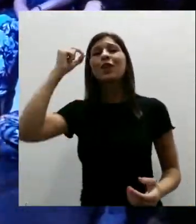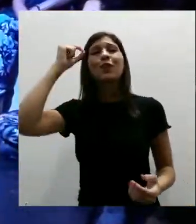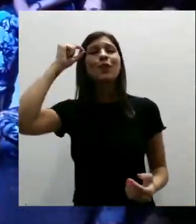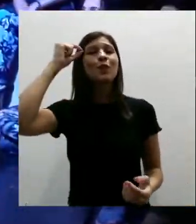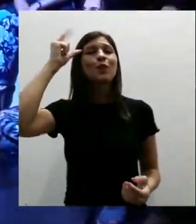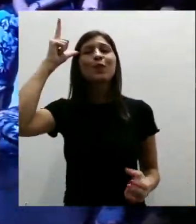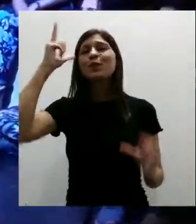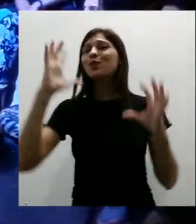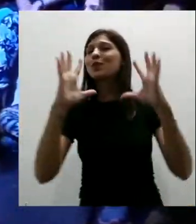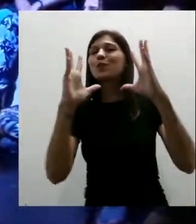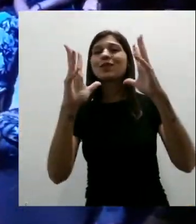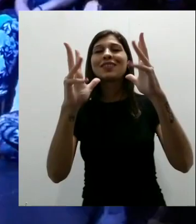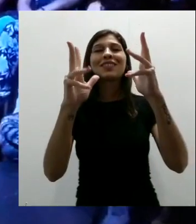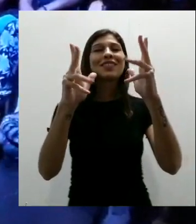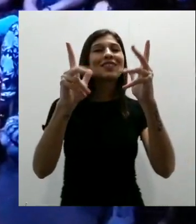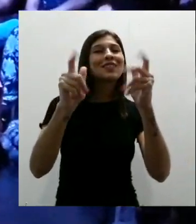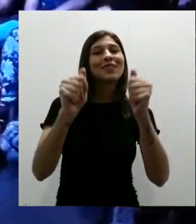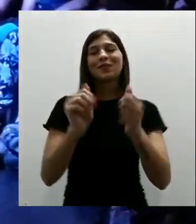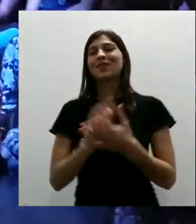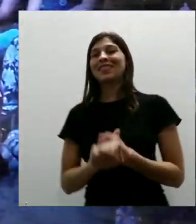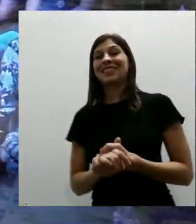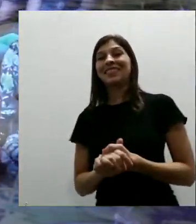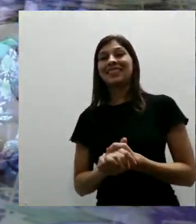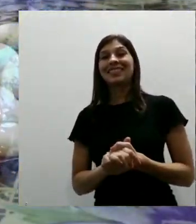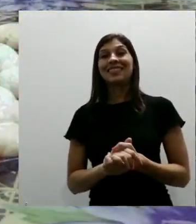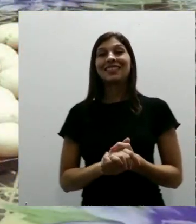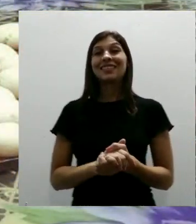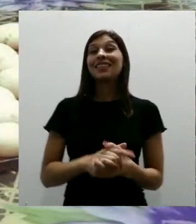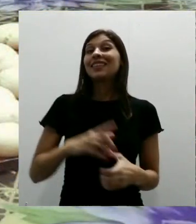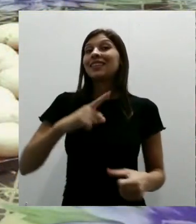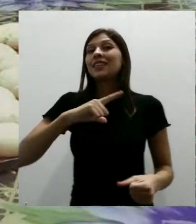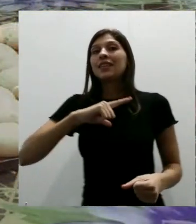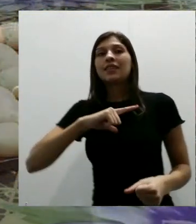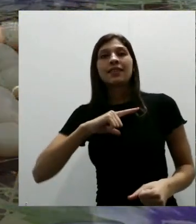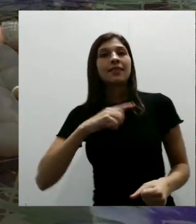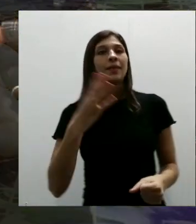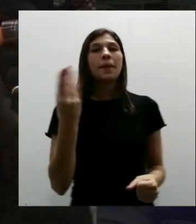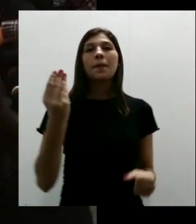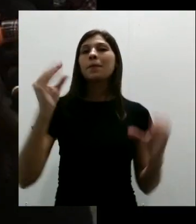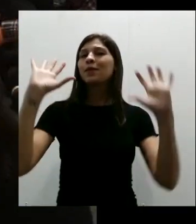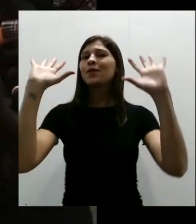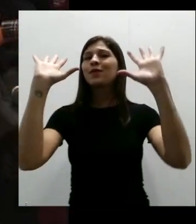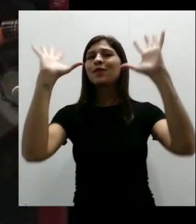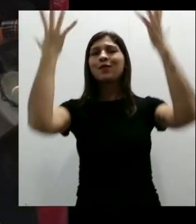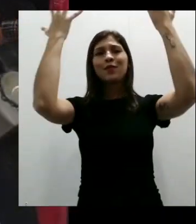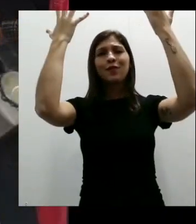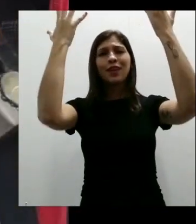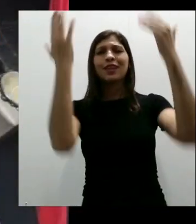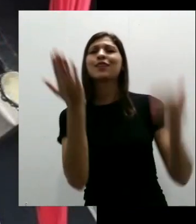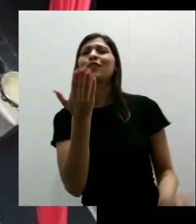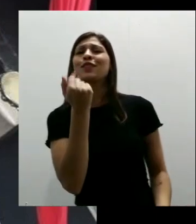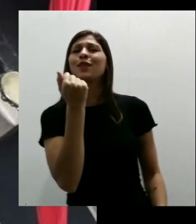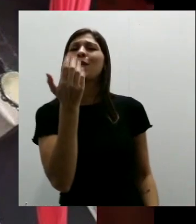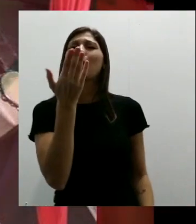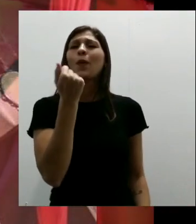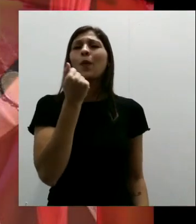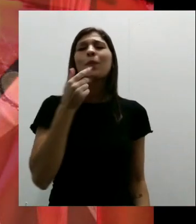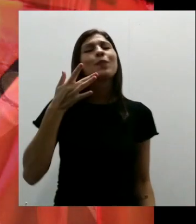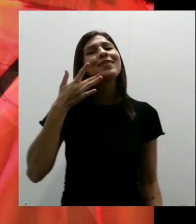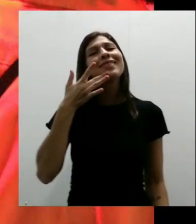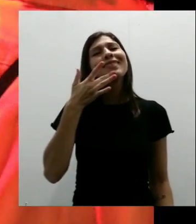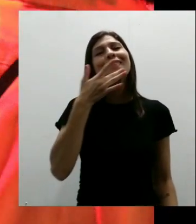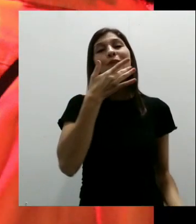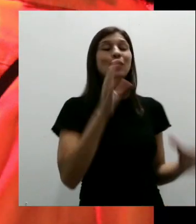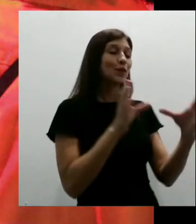tradição. Nos dias de festa, não falta comida gostosa. Não falta roda nem